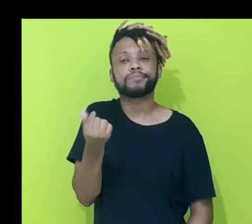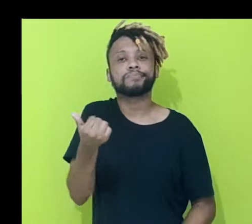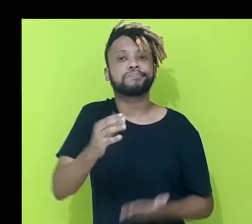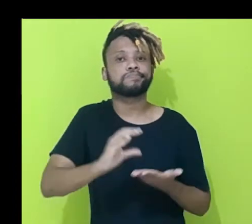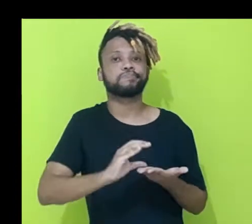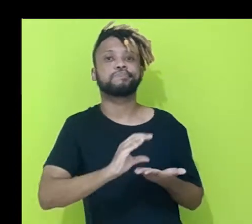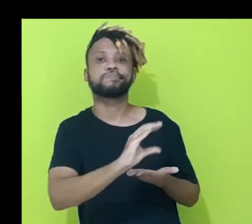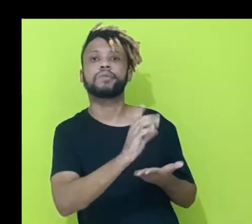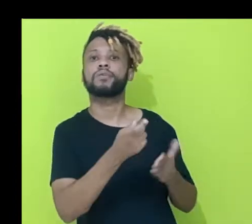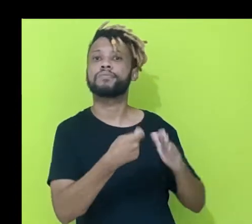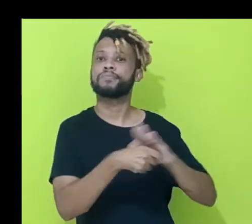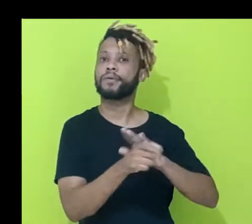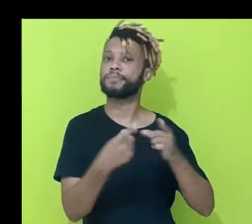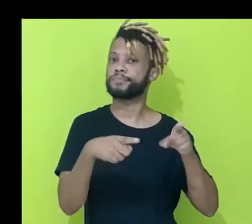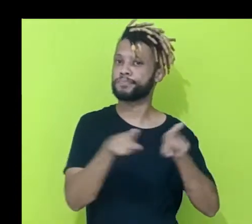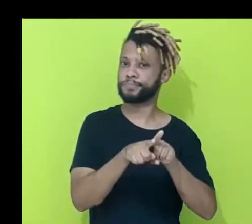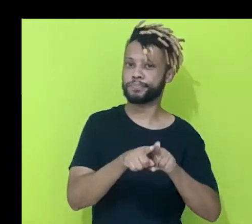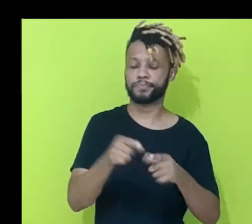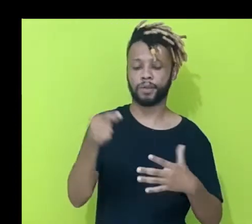valor patrocinado.